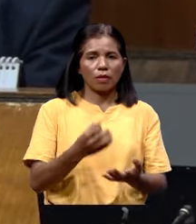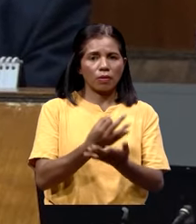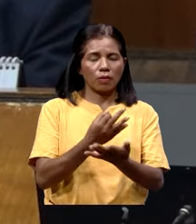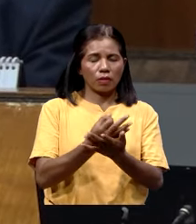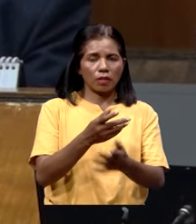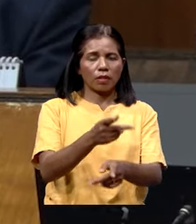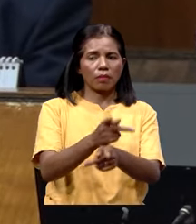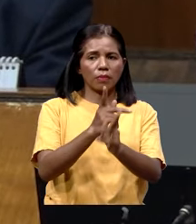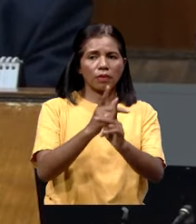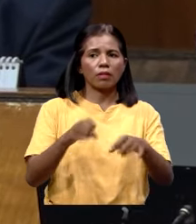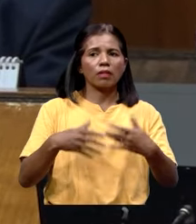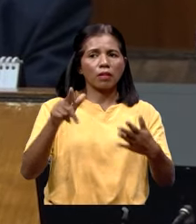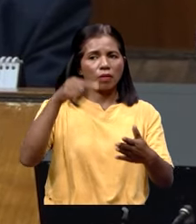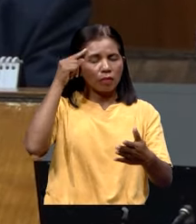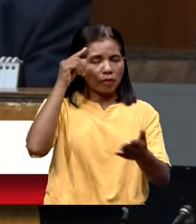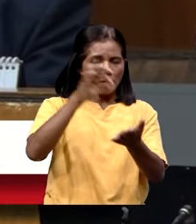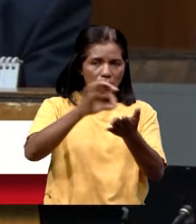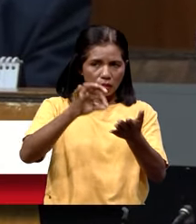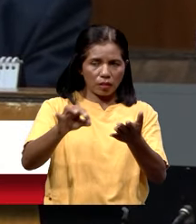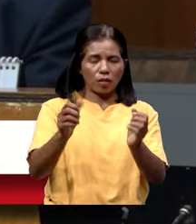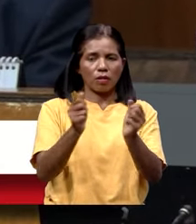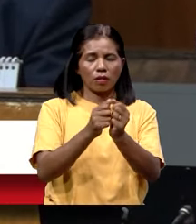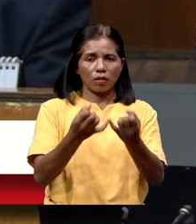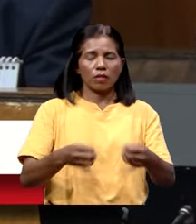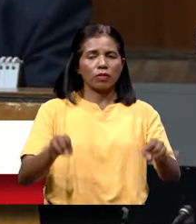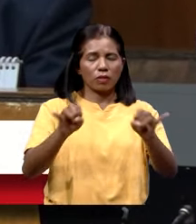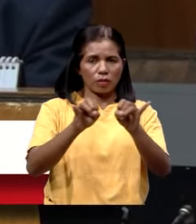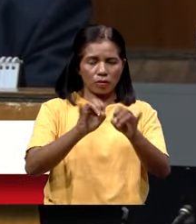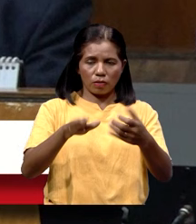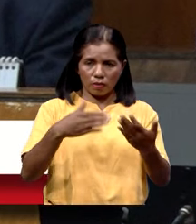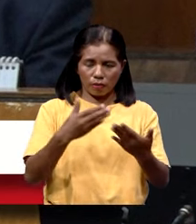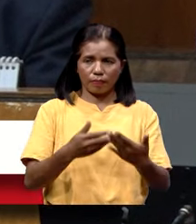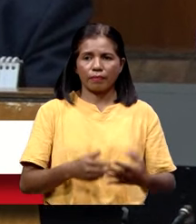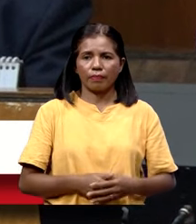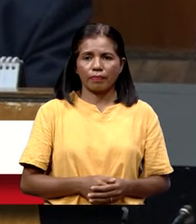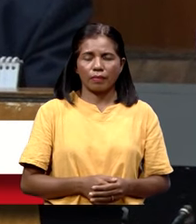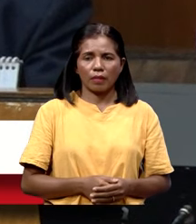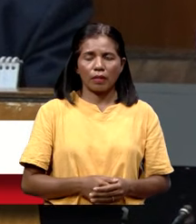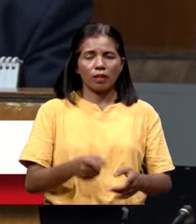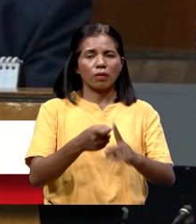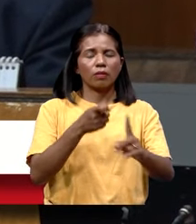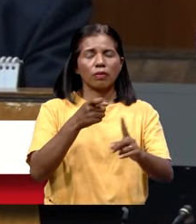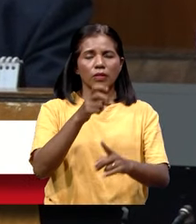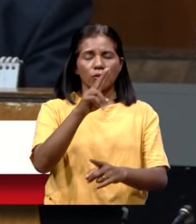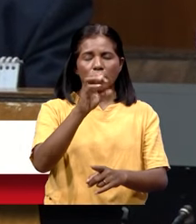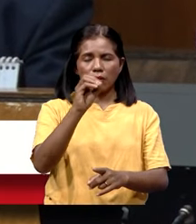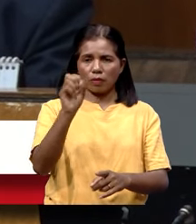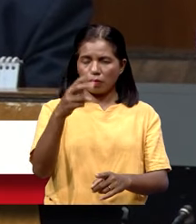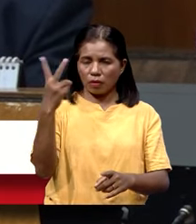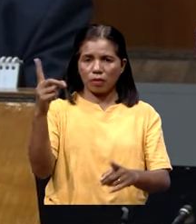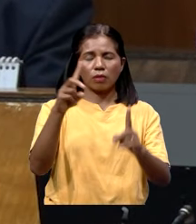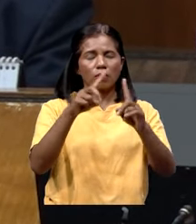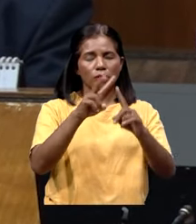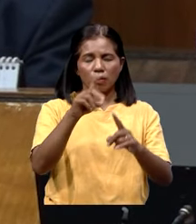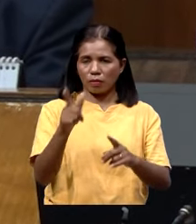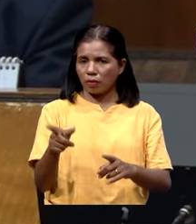Empréstimo hira ma governo assina ona ho instituição financeira internacional sira. Husi 2012 to 2022,